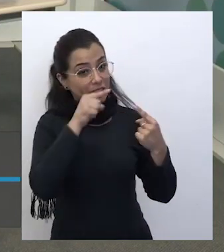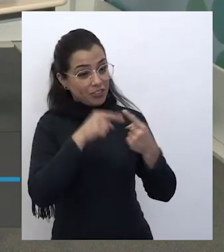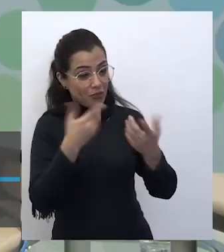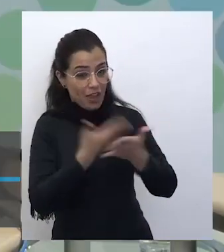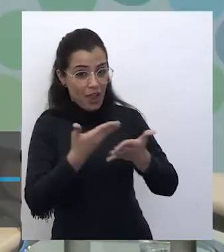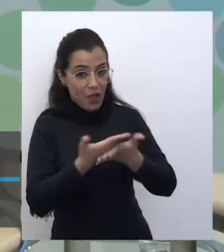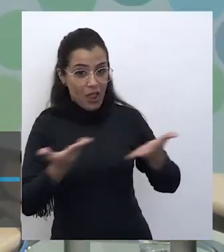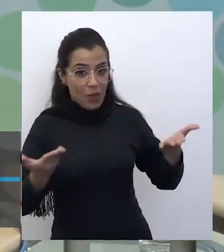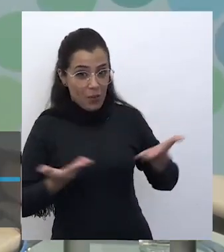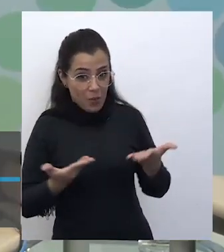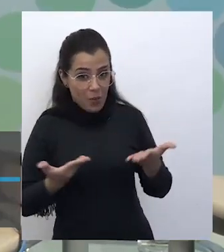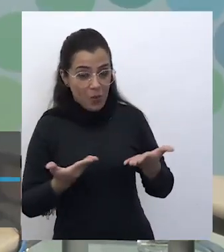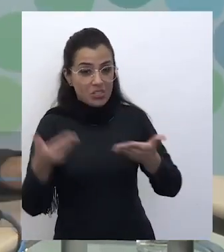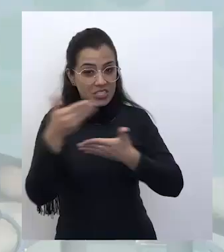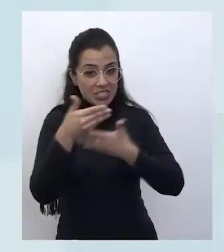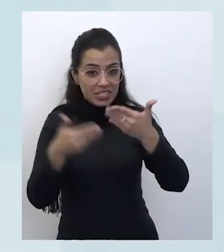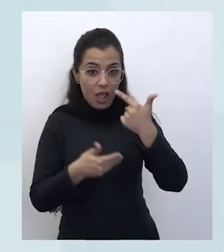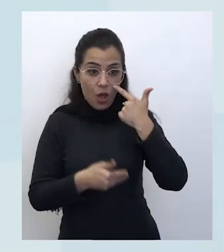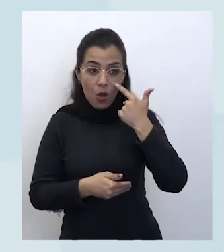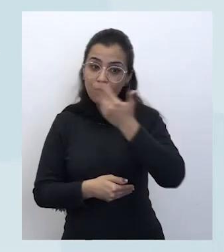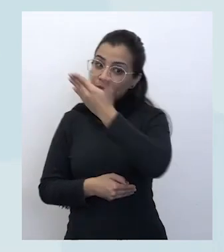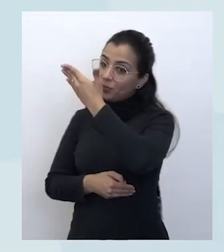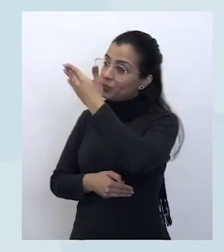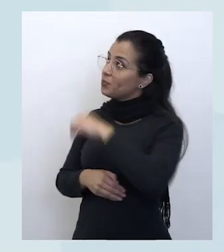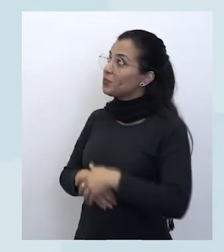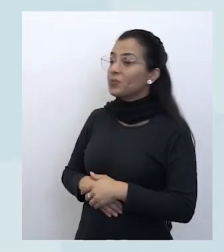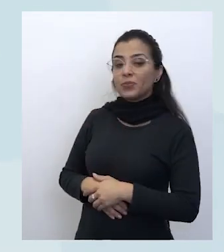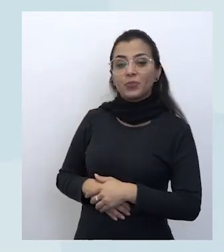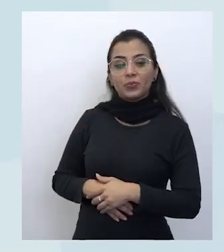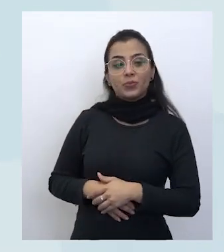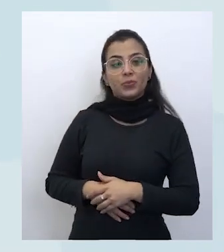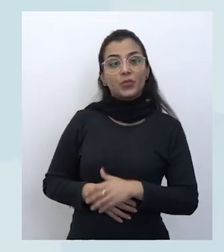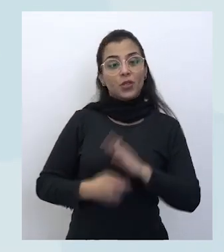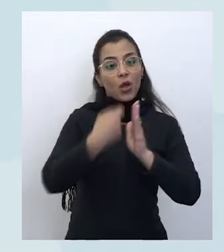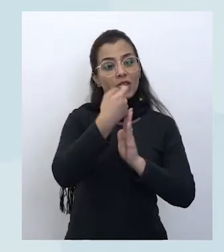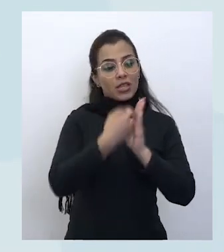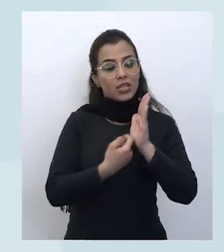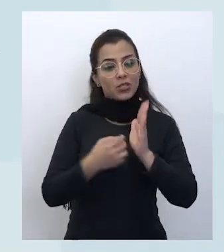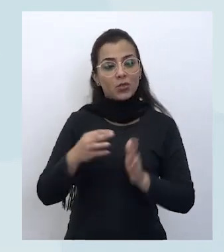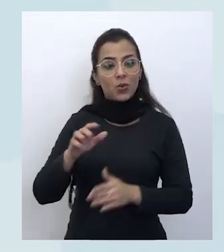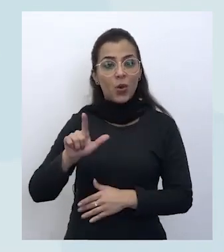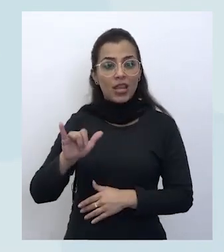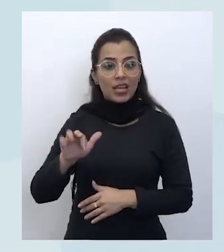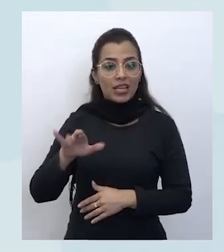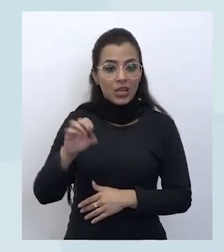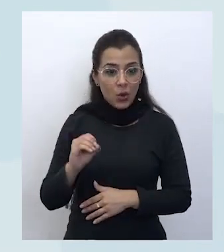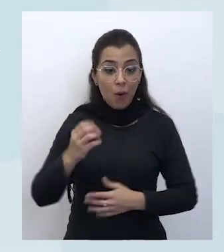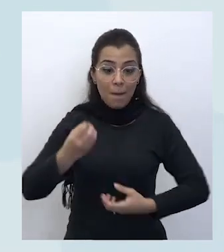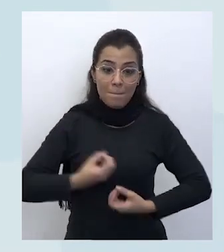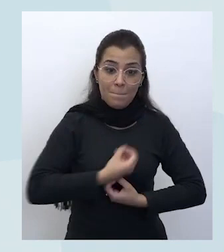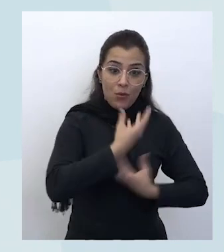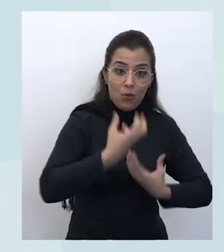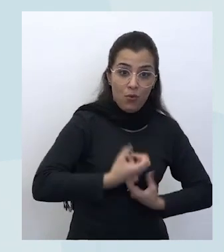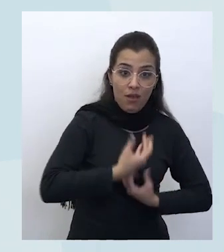aula de hoje, na tela, o texto lírico, o poema, a poesia e o contexto histórico. E